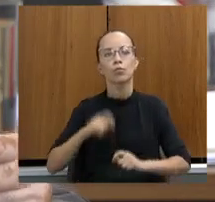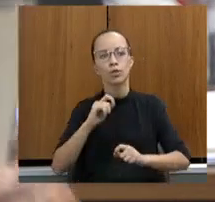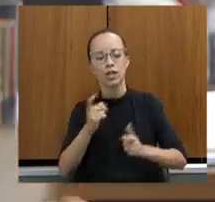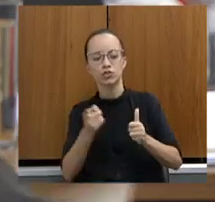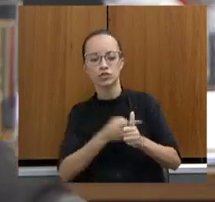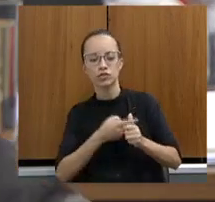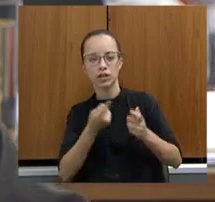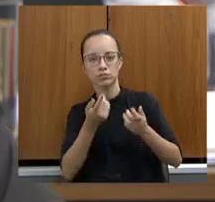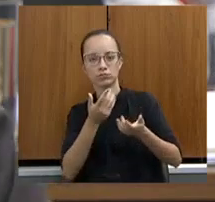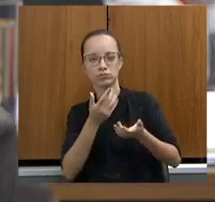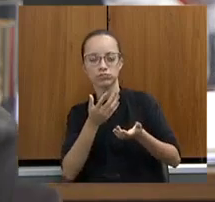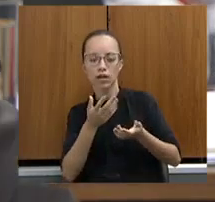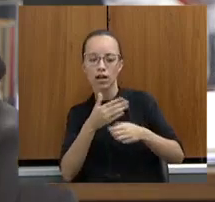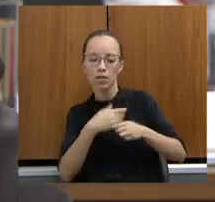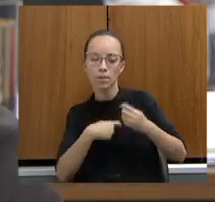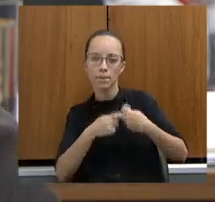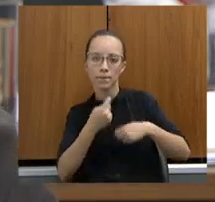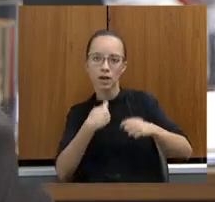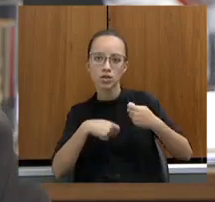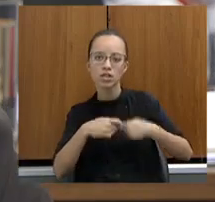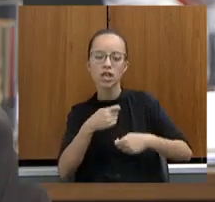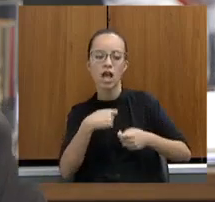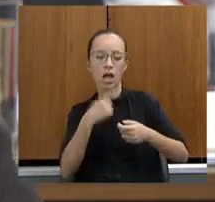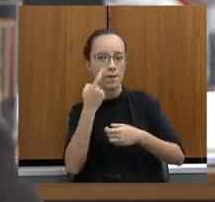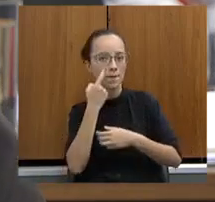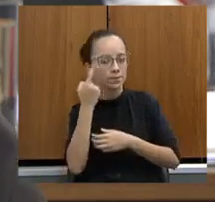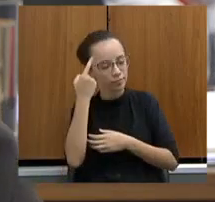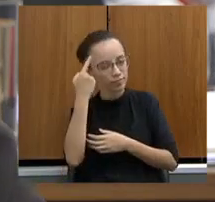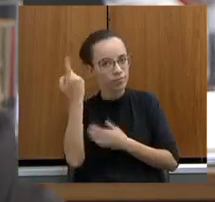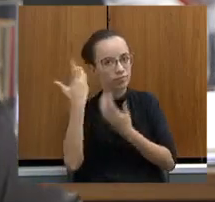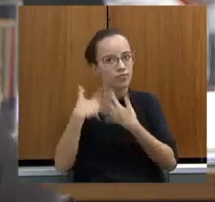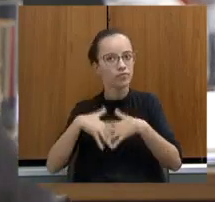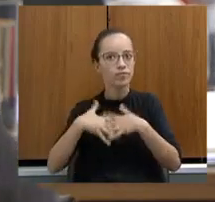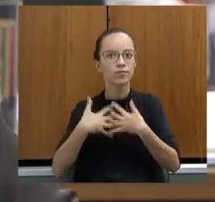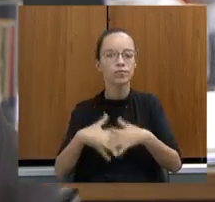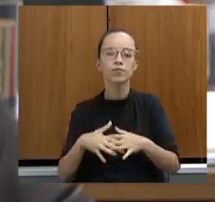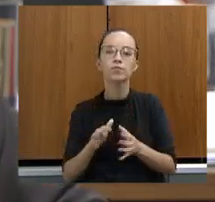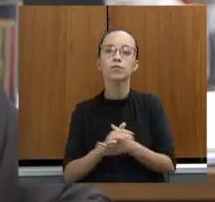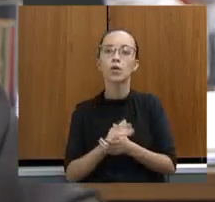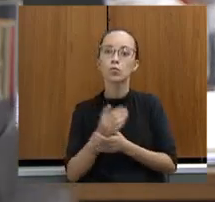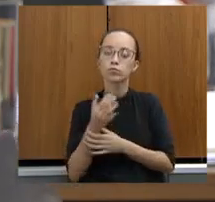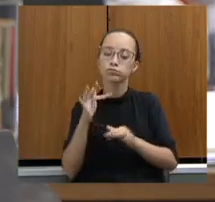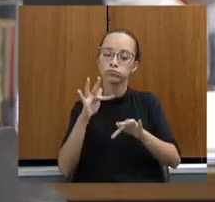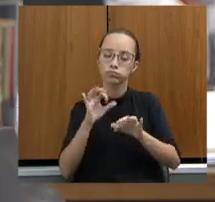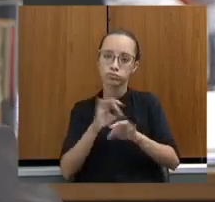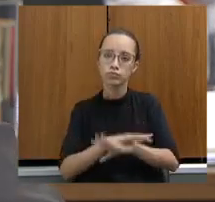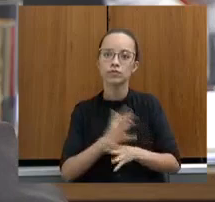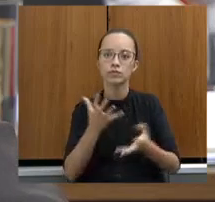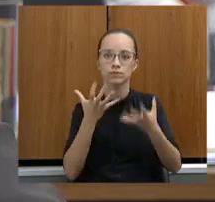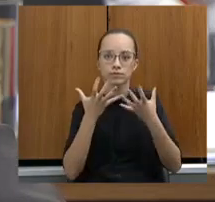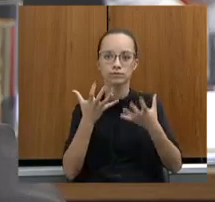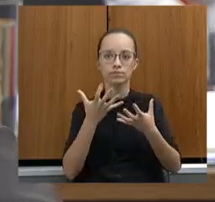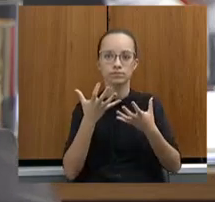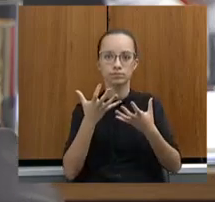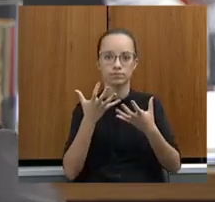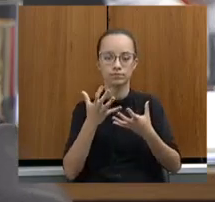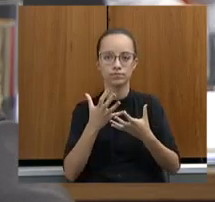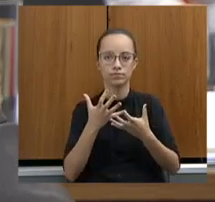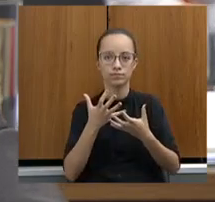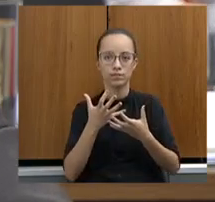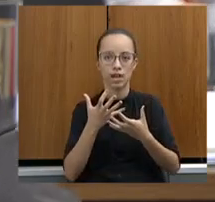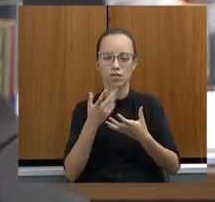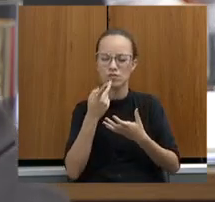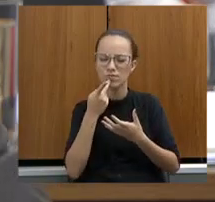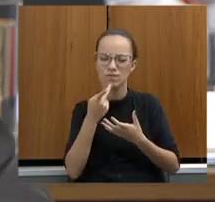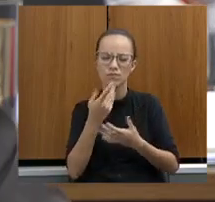e se faz a decisão agora recente do ministro do Neymar Então por fim secretário eu quero fazer o secretário e Gorete quero